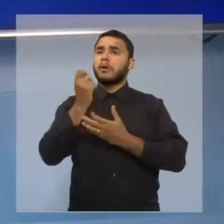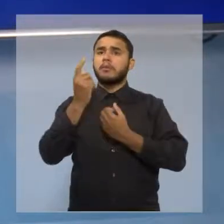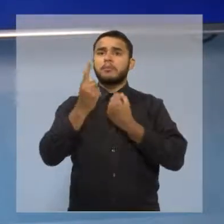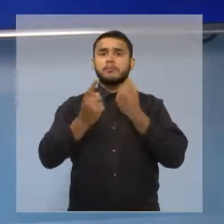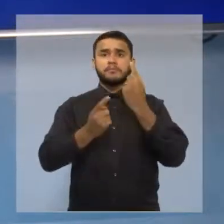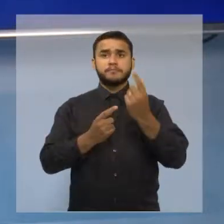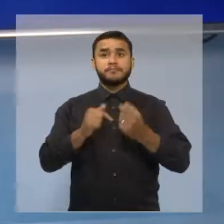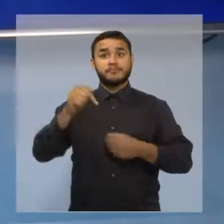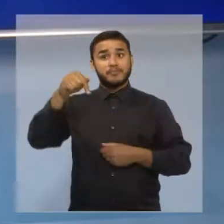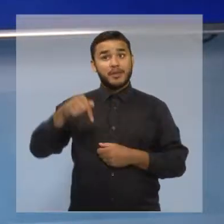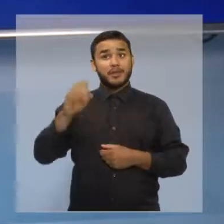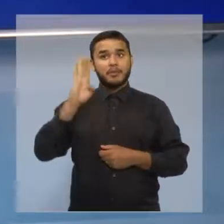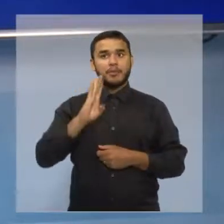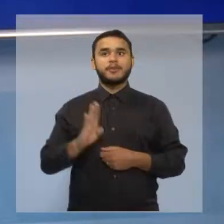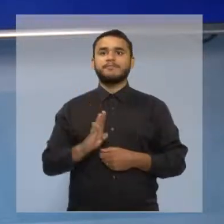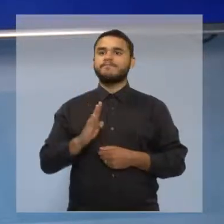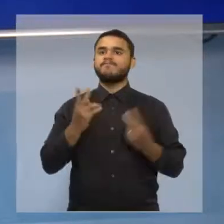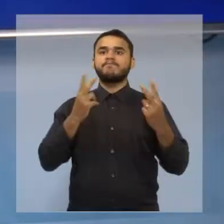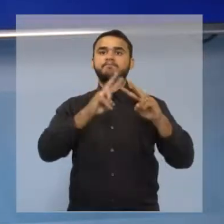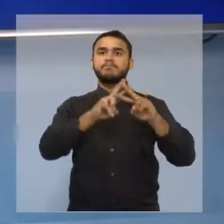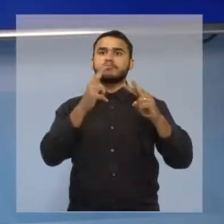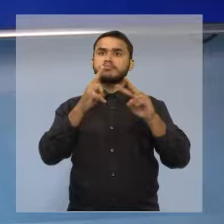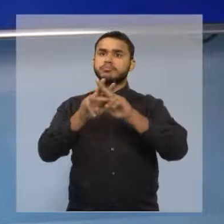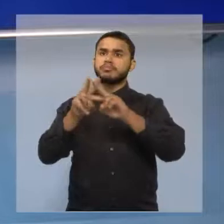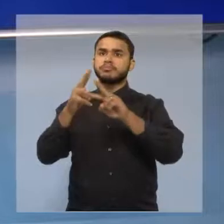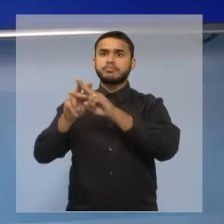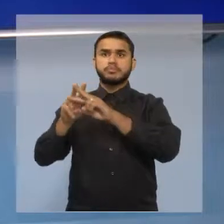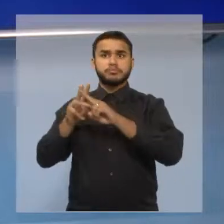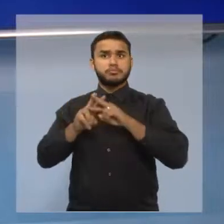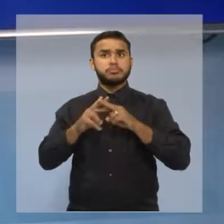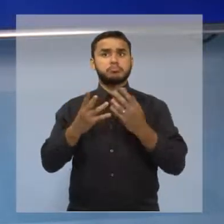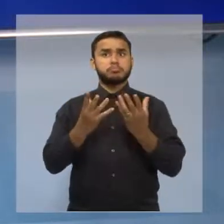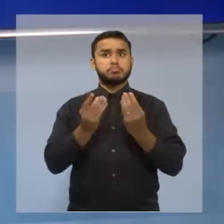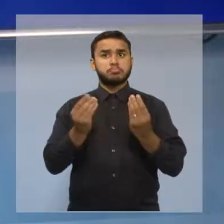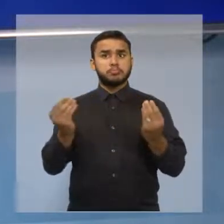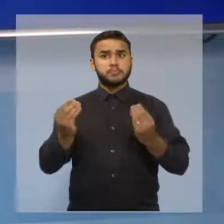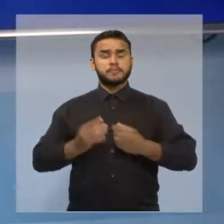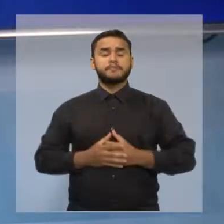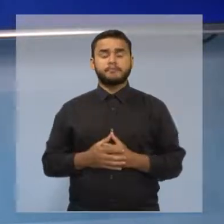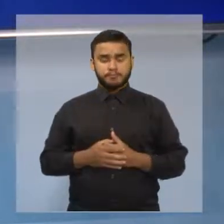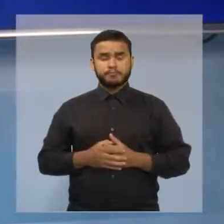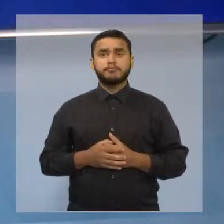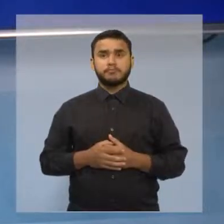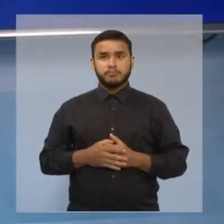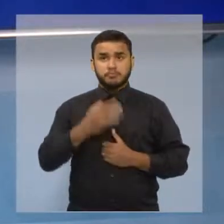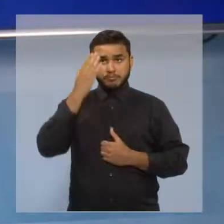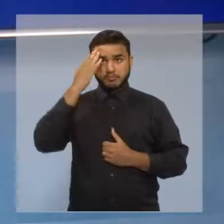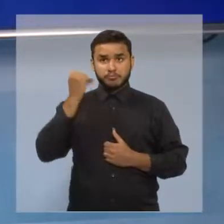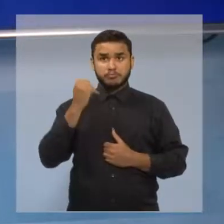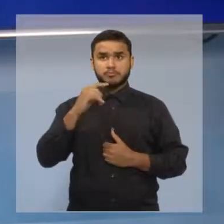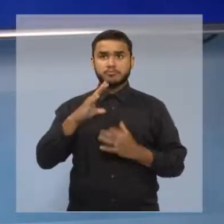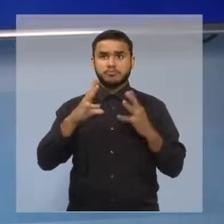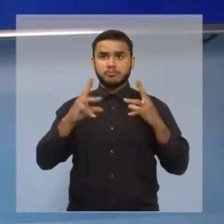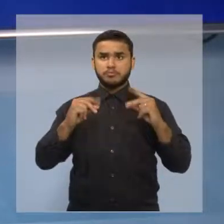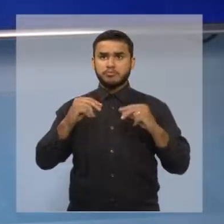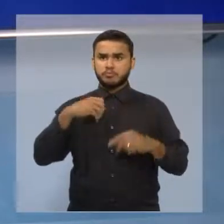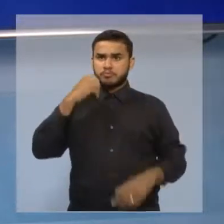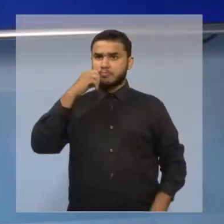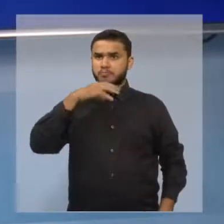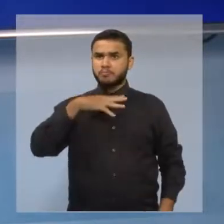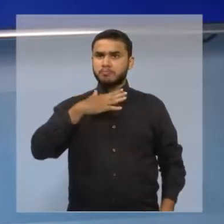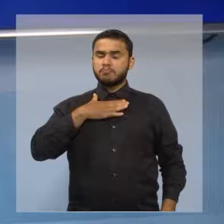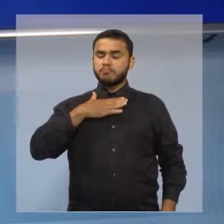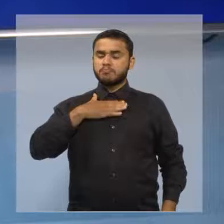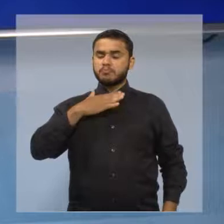a prisão quase que virou regra. E foi para combater, nesse instante, o que se convencionou chamar de abuso